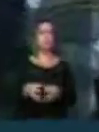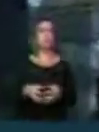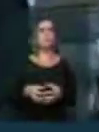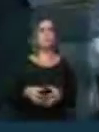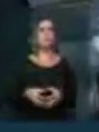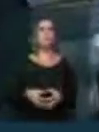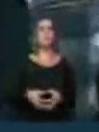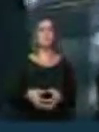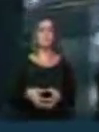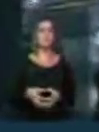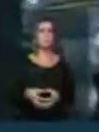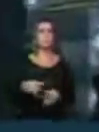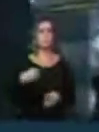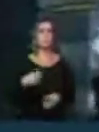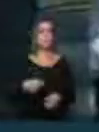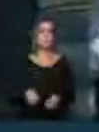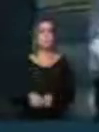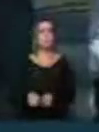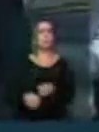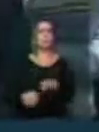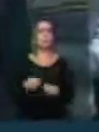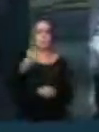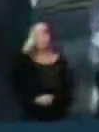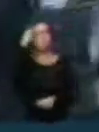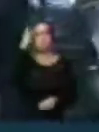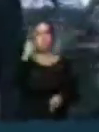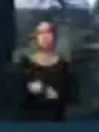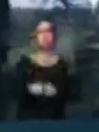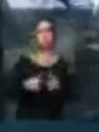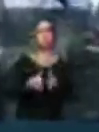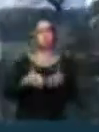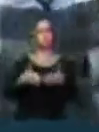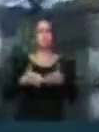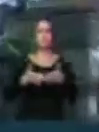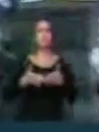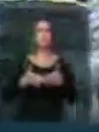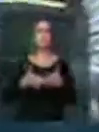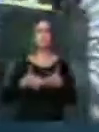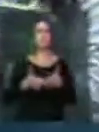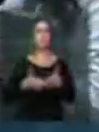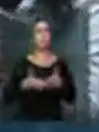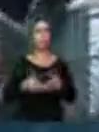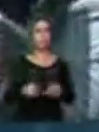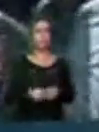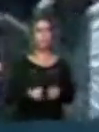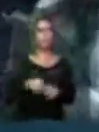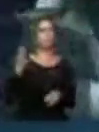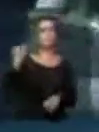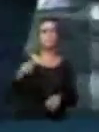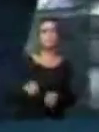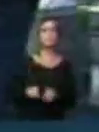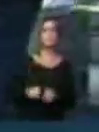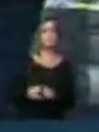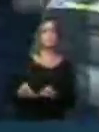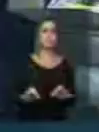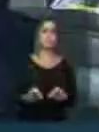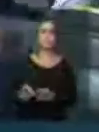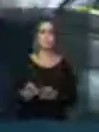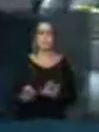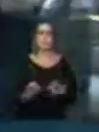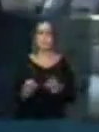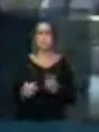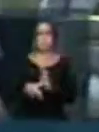da comissão é o autor do requerimento, pedindo que, em face a antirregimentalidade